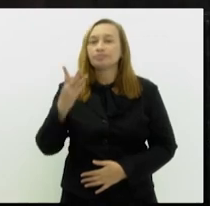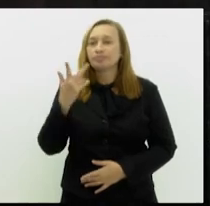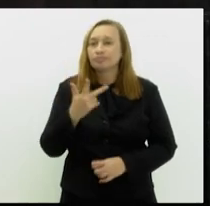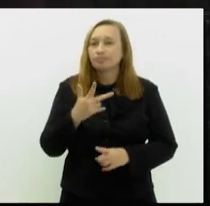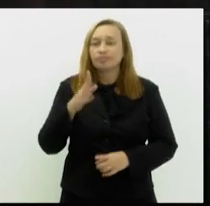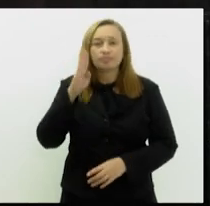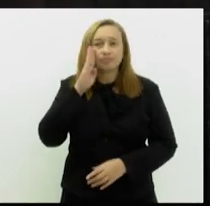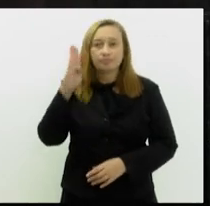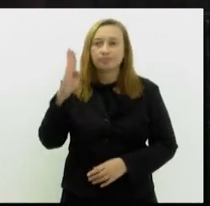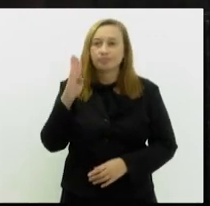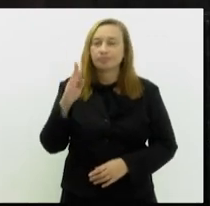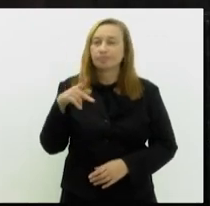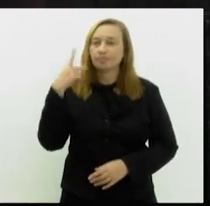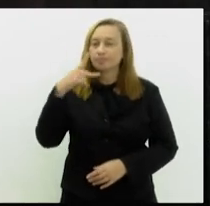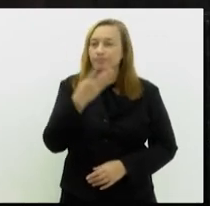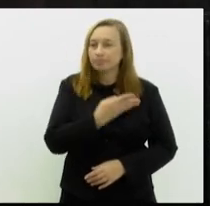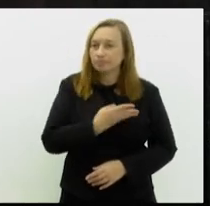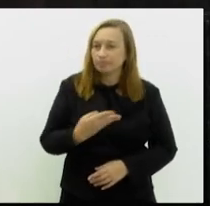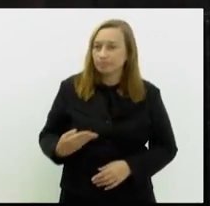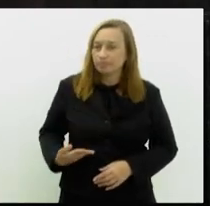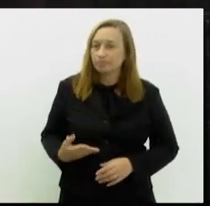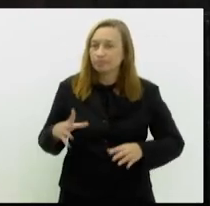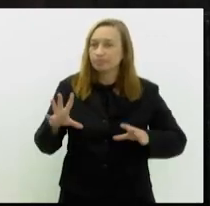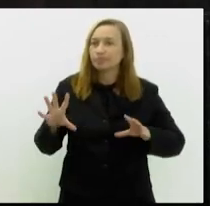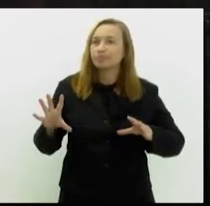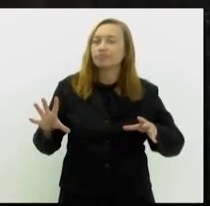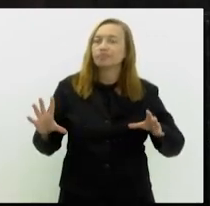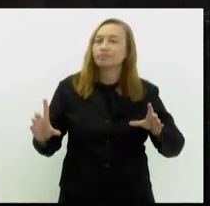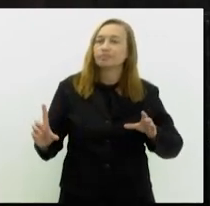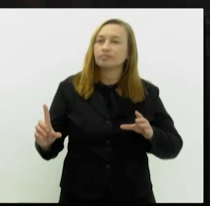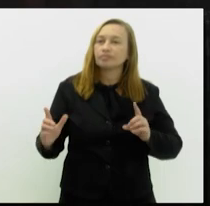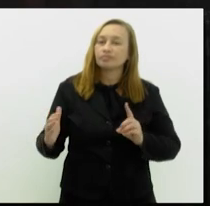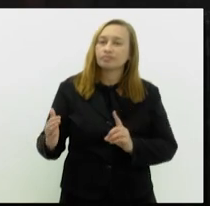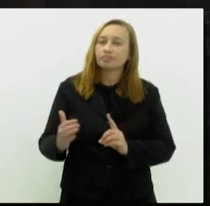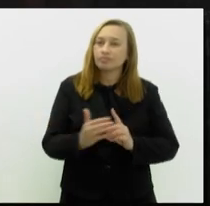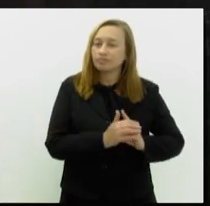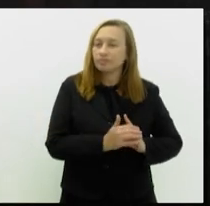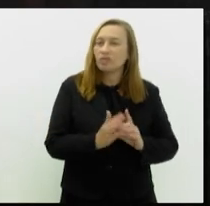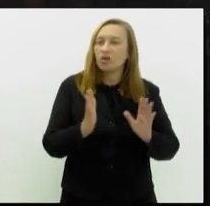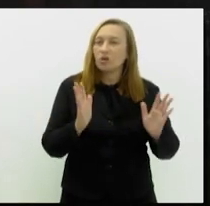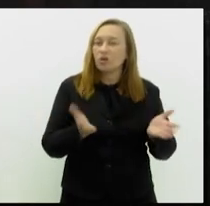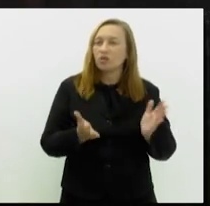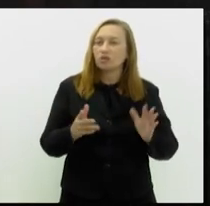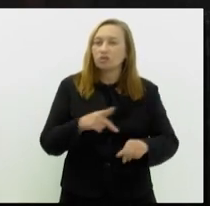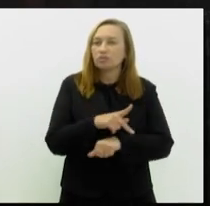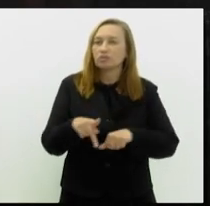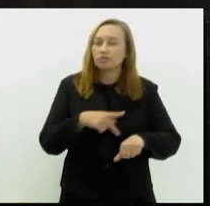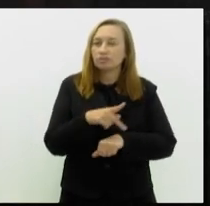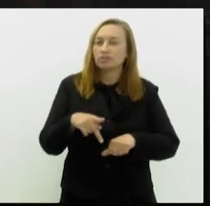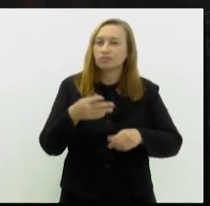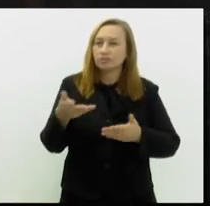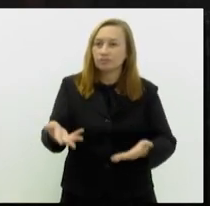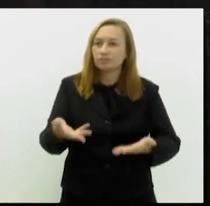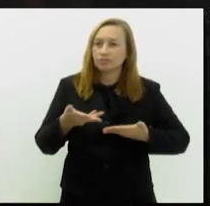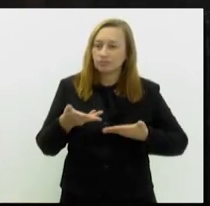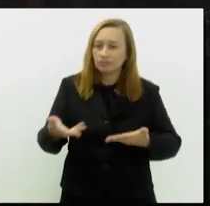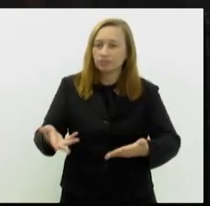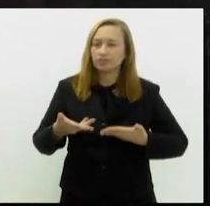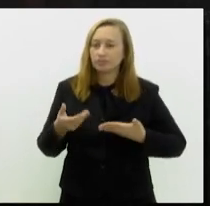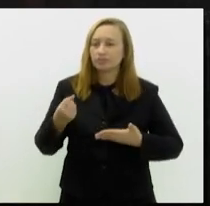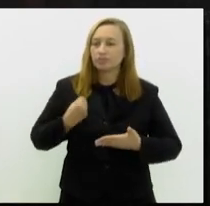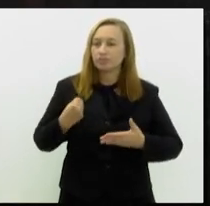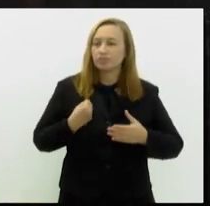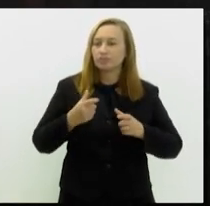fundamental das políticas para a população migrante e refugiada, como um país hoje grande receptor dessas